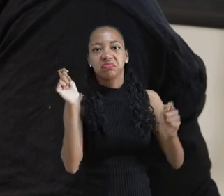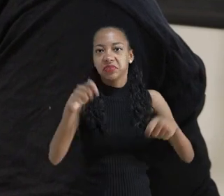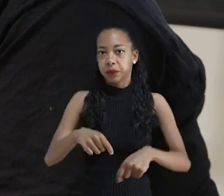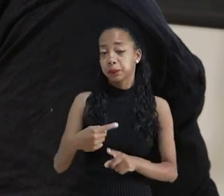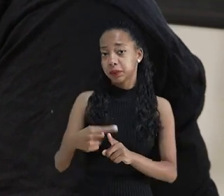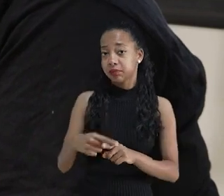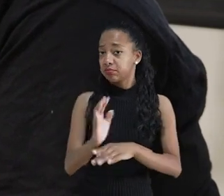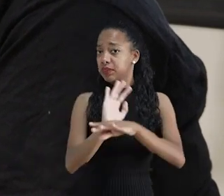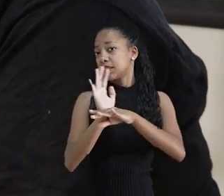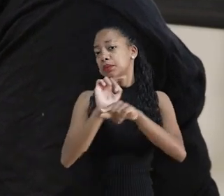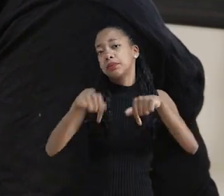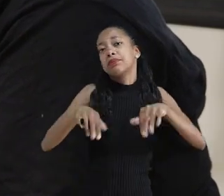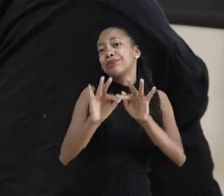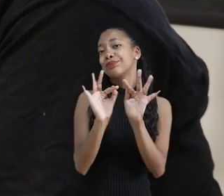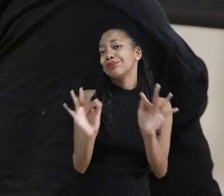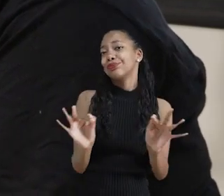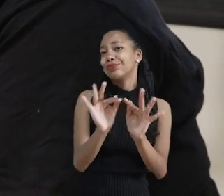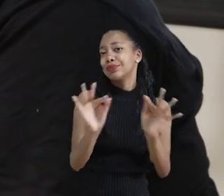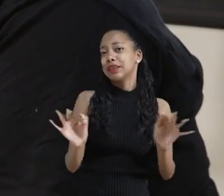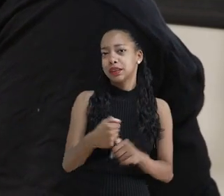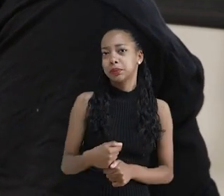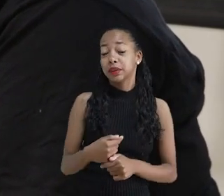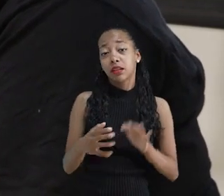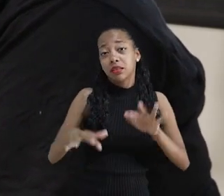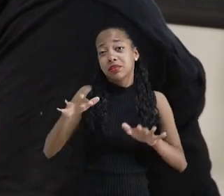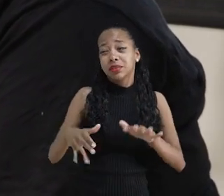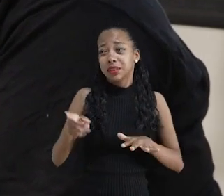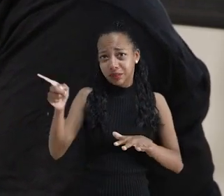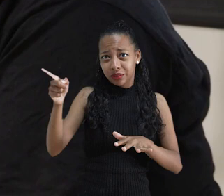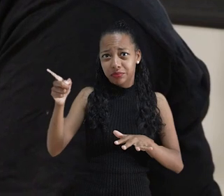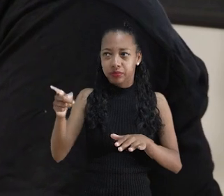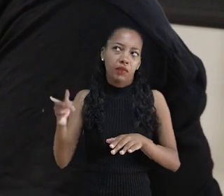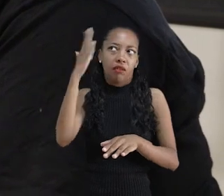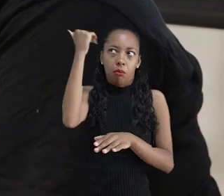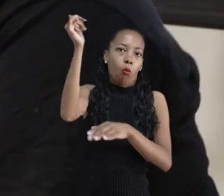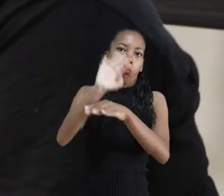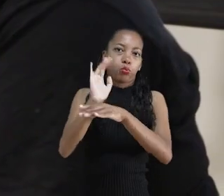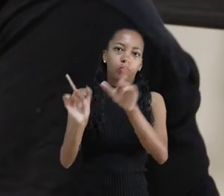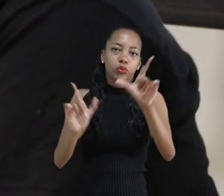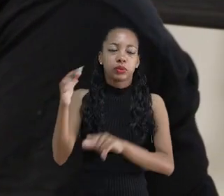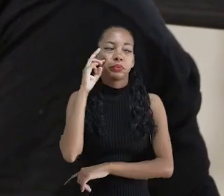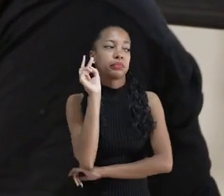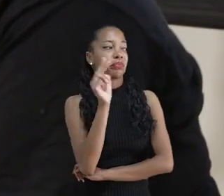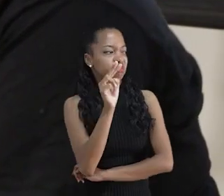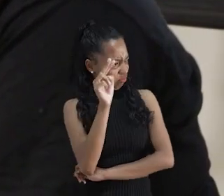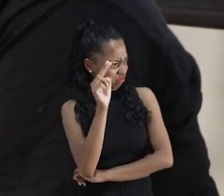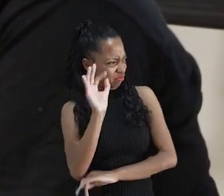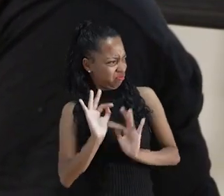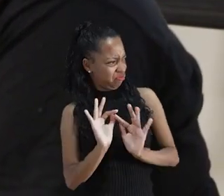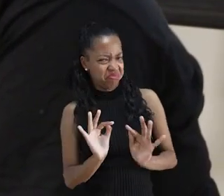a grande mídia não vai discutir né E nem nos considera né eles nem nos olham como cinema